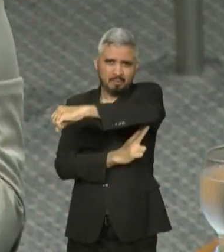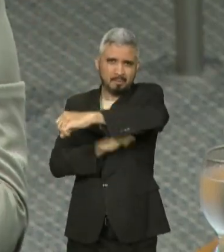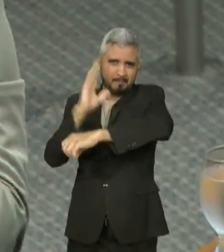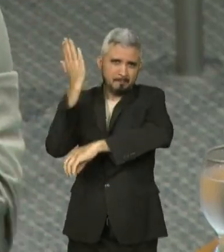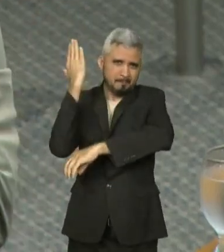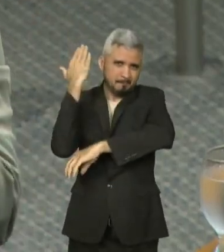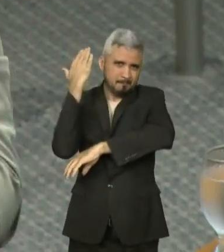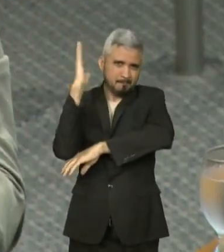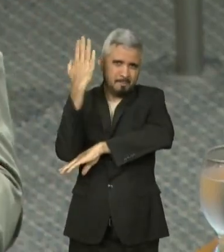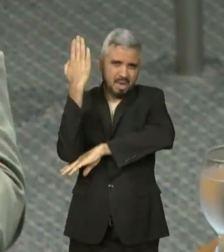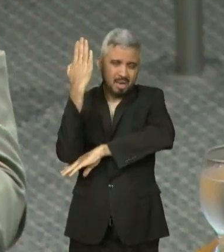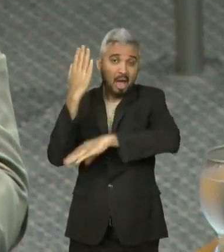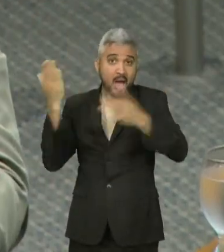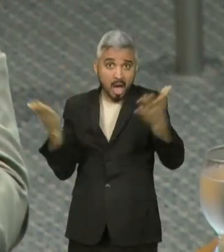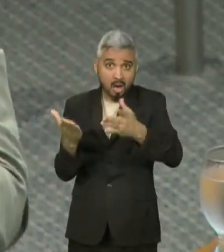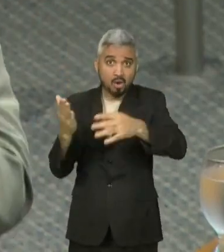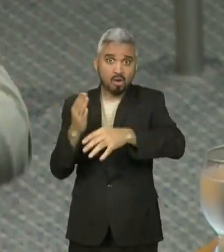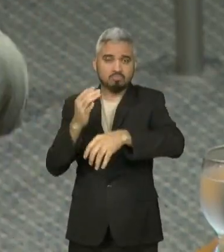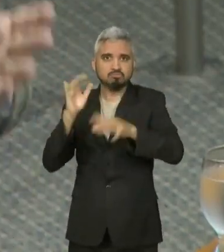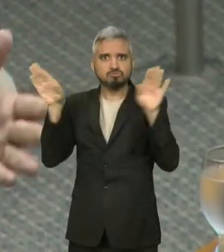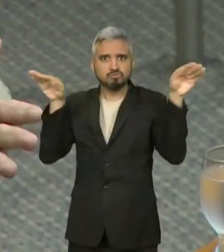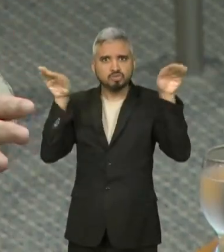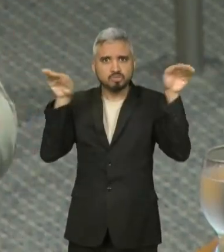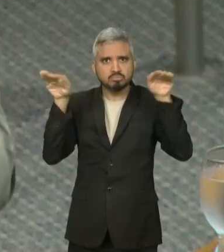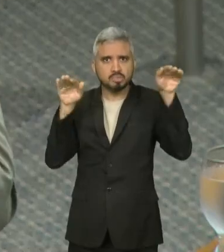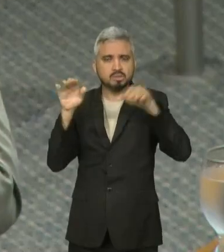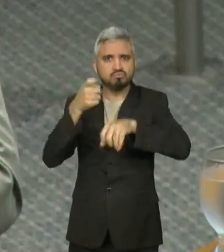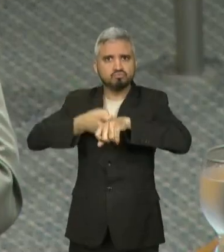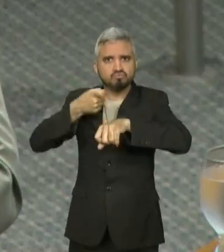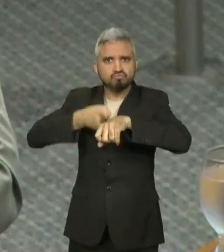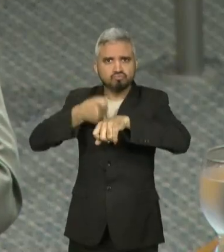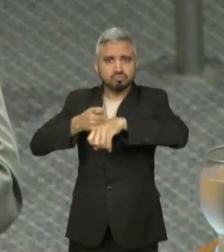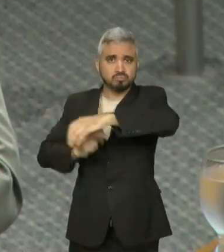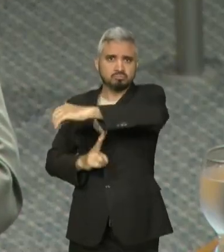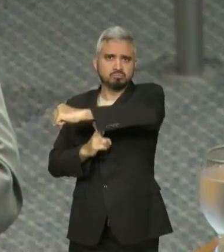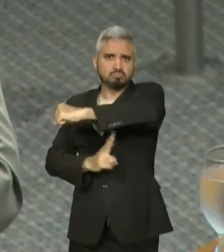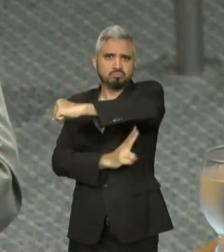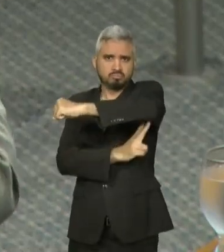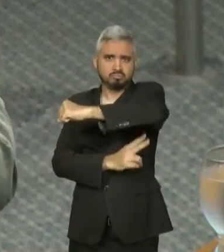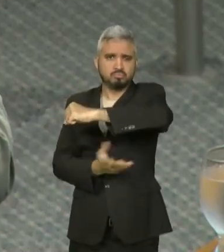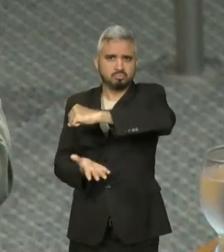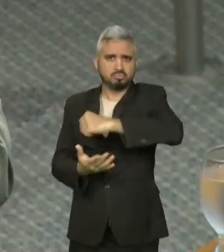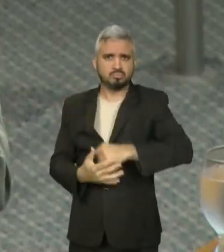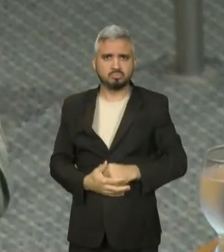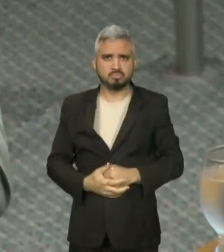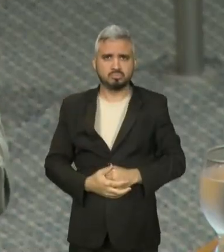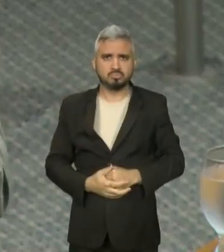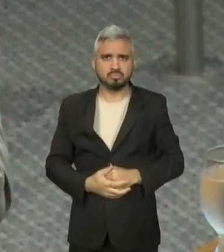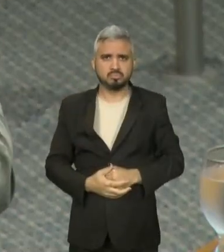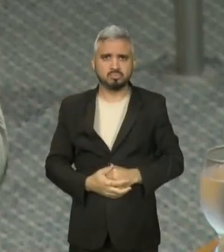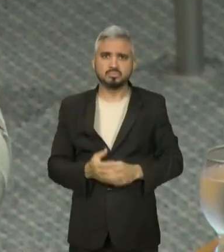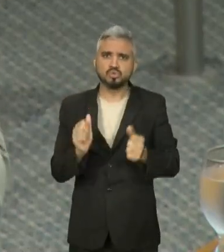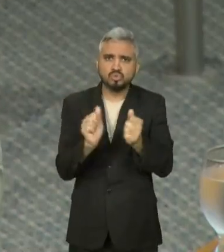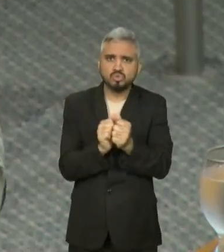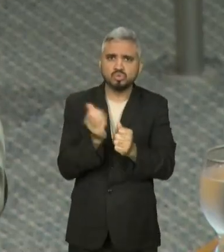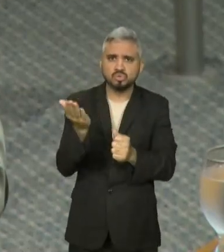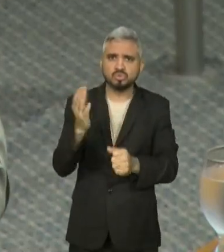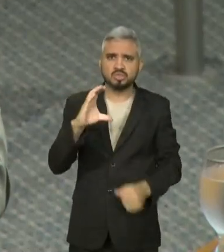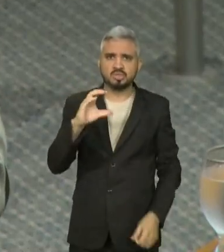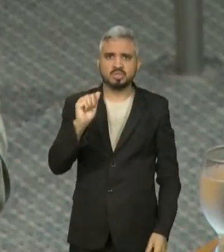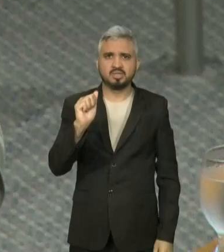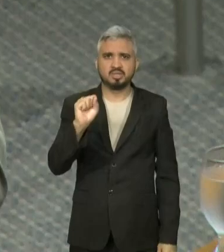Então, isso é que o lhe incomoda. Juntamente com o nobre deputado Cascaria, que o povo de Pedreiras colocou para